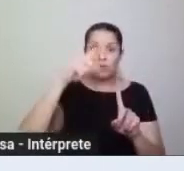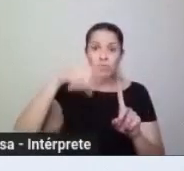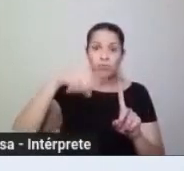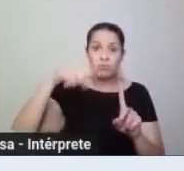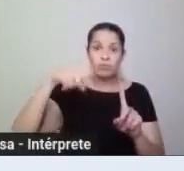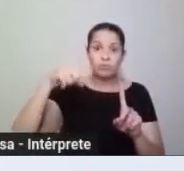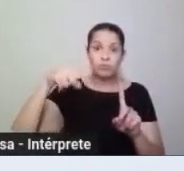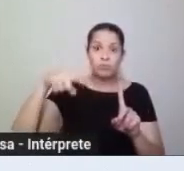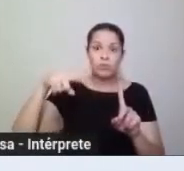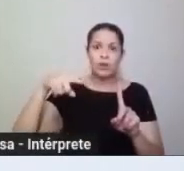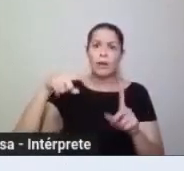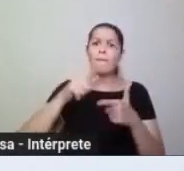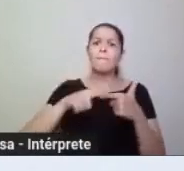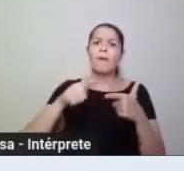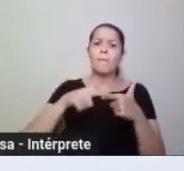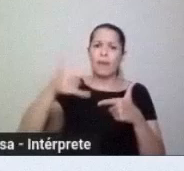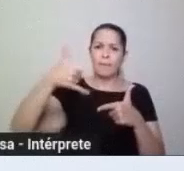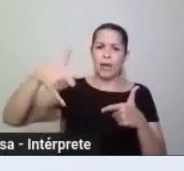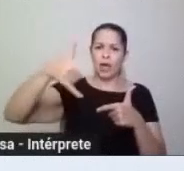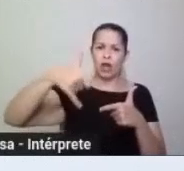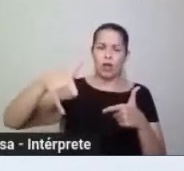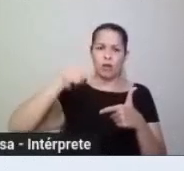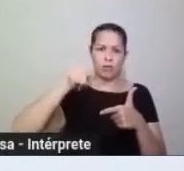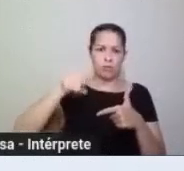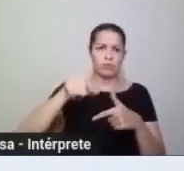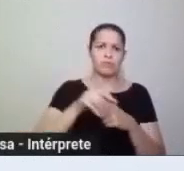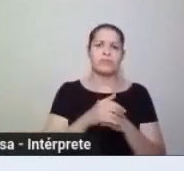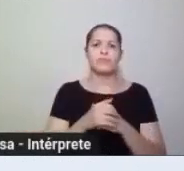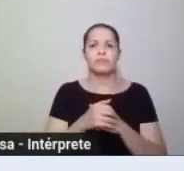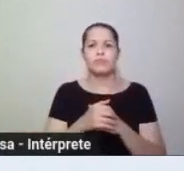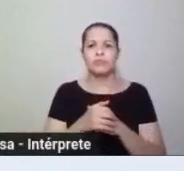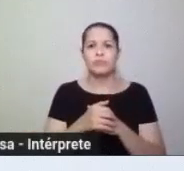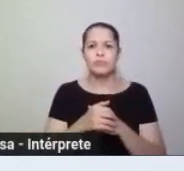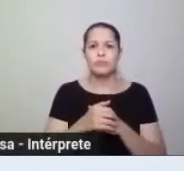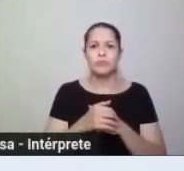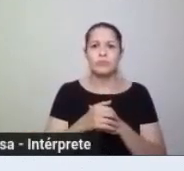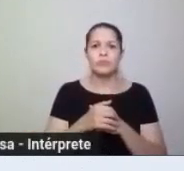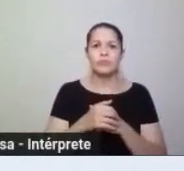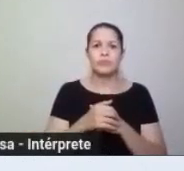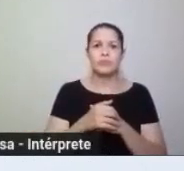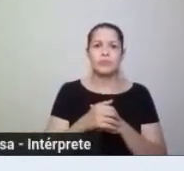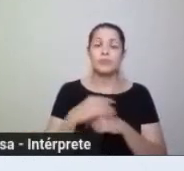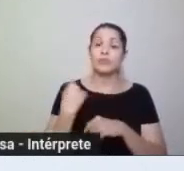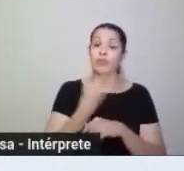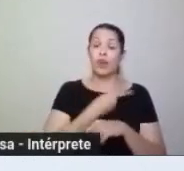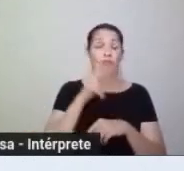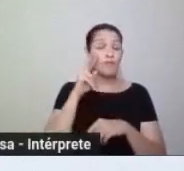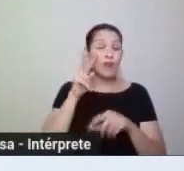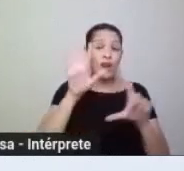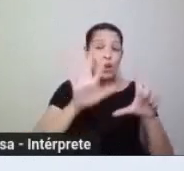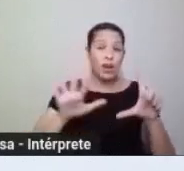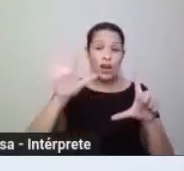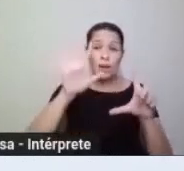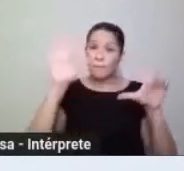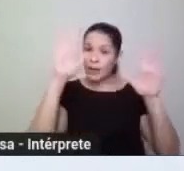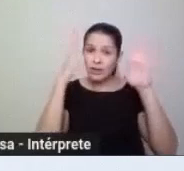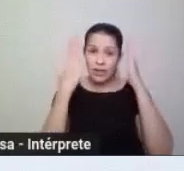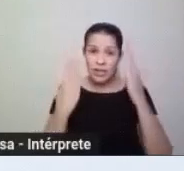insight de deficiência de lubrificação. E aí quando a gente entra no insight lá no Analytics, ele